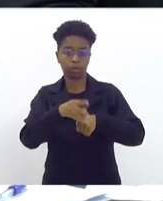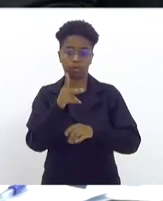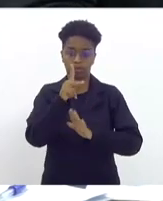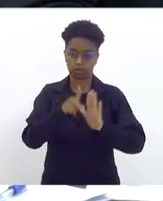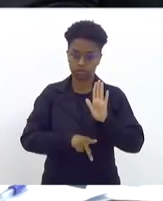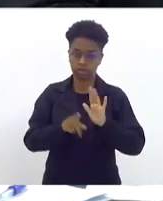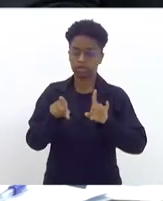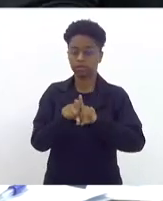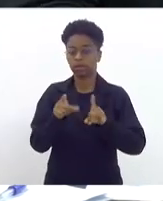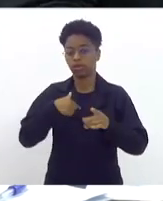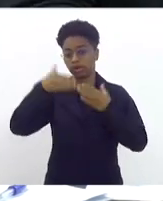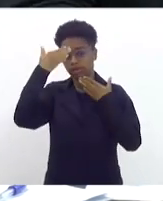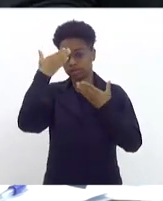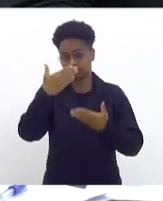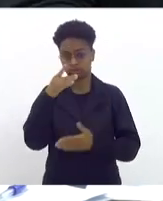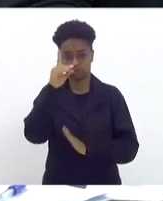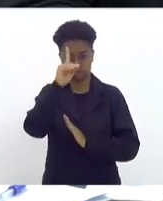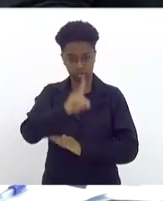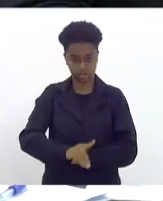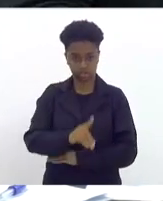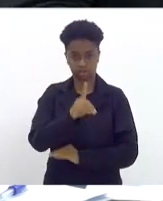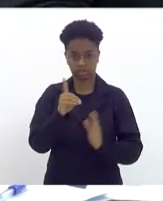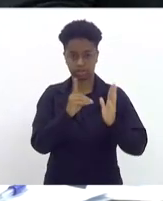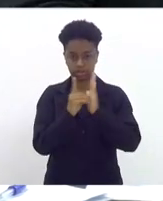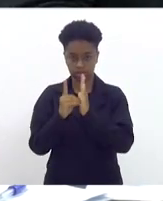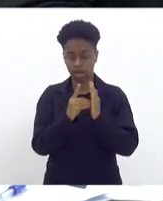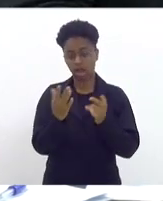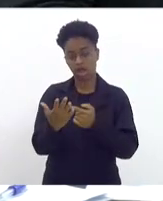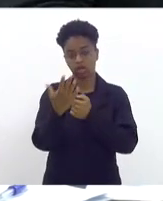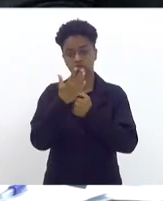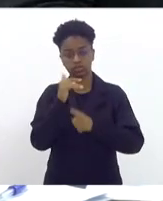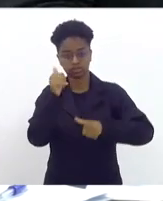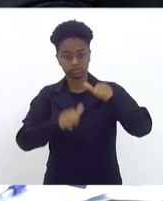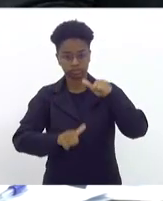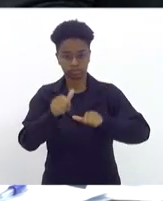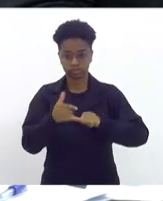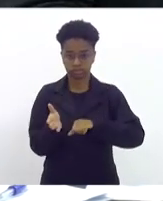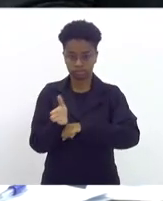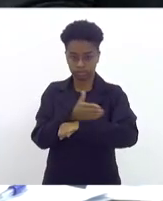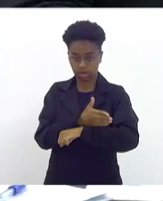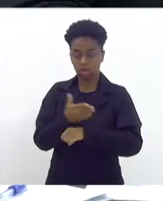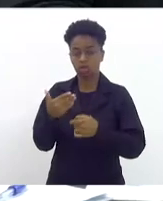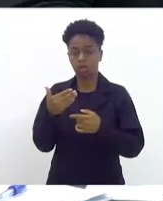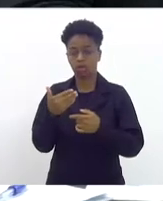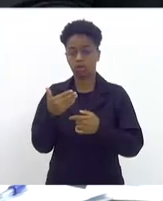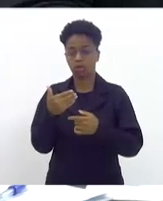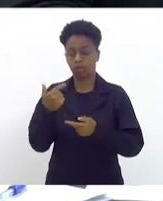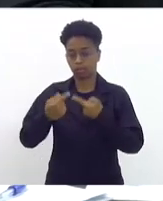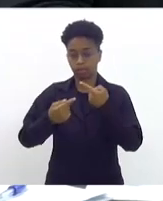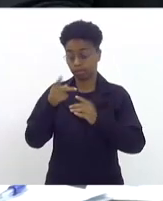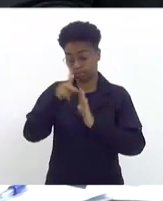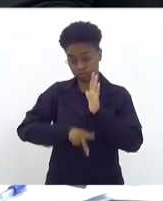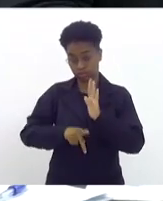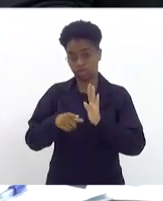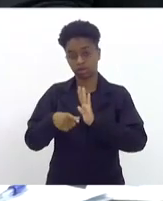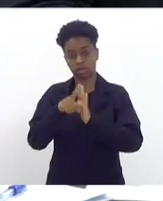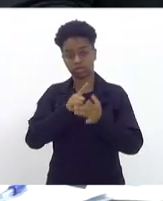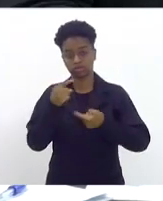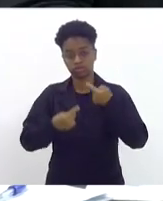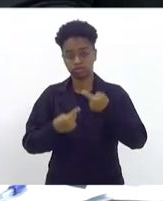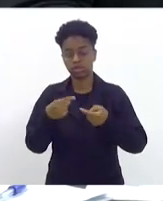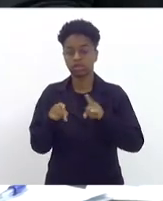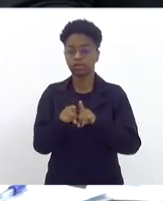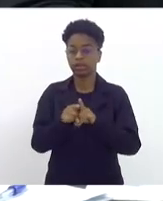quero agradecer a diretoria do Detran que nos ajudou muito analisando previamente o projeto anti discussão Quero Agradecer de forma especial